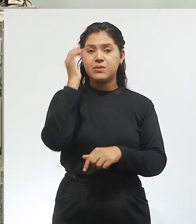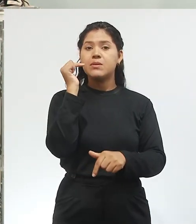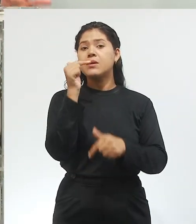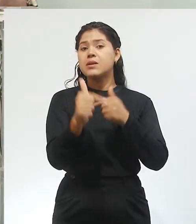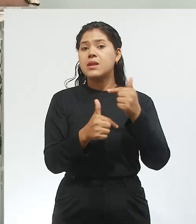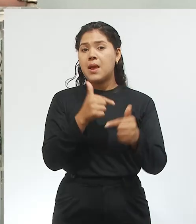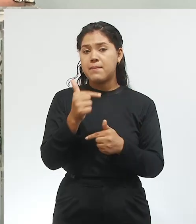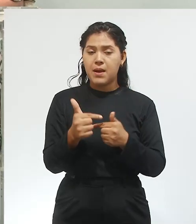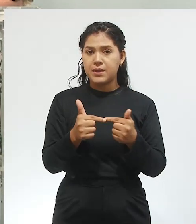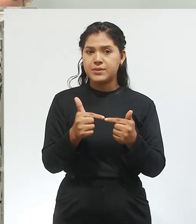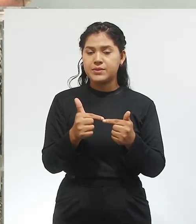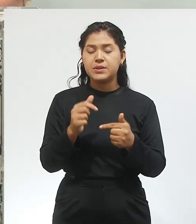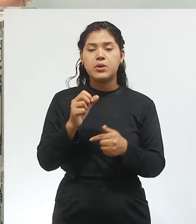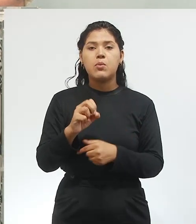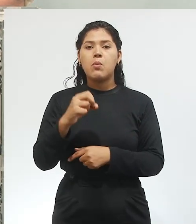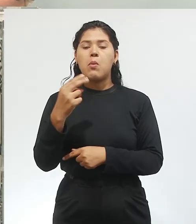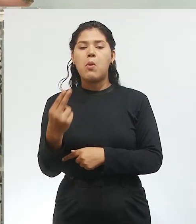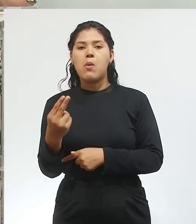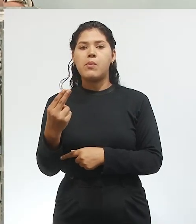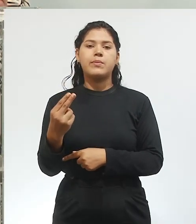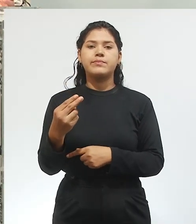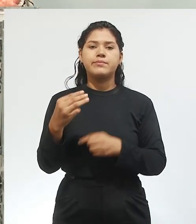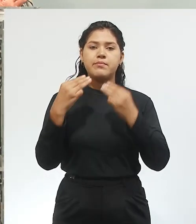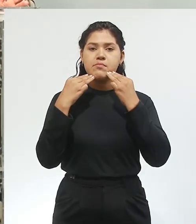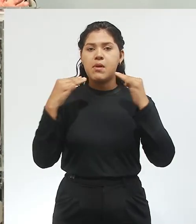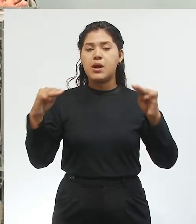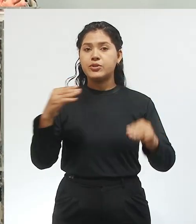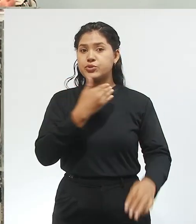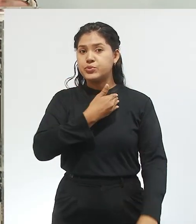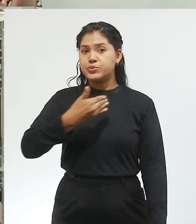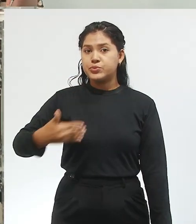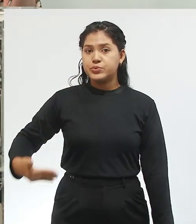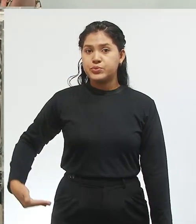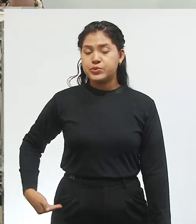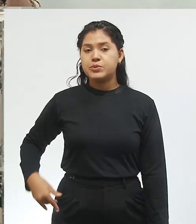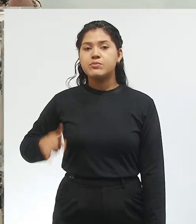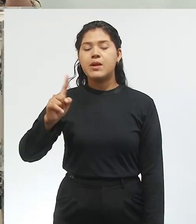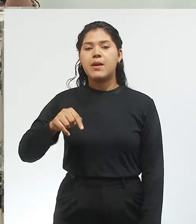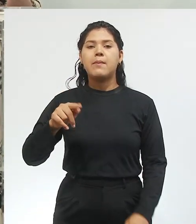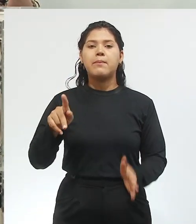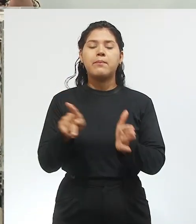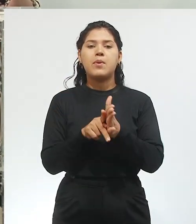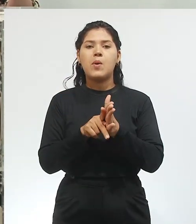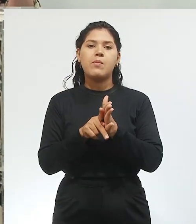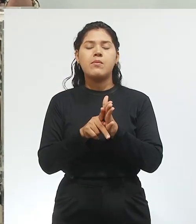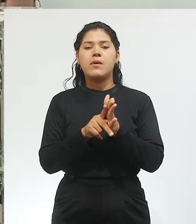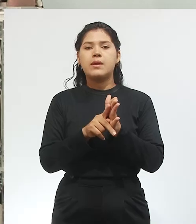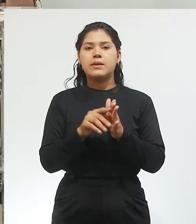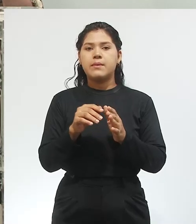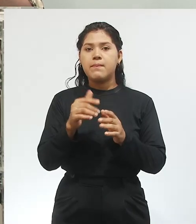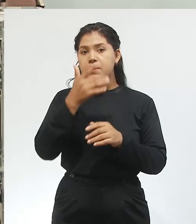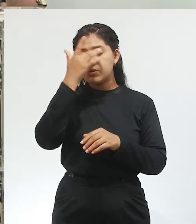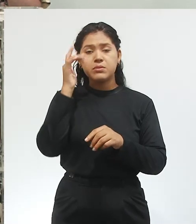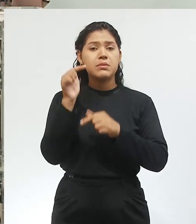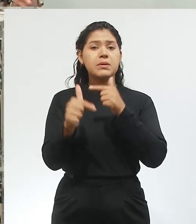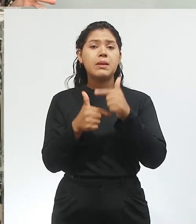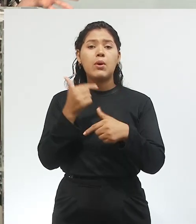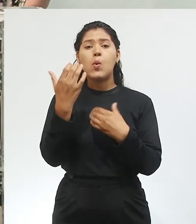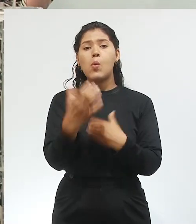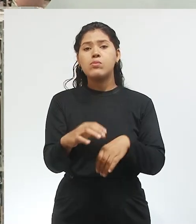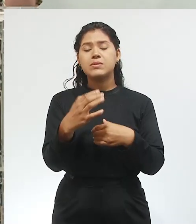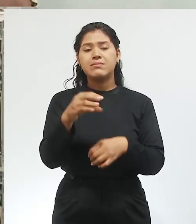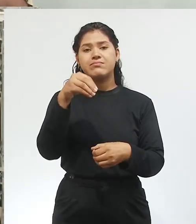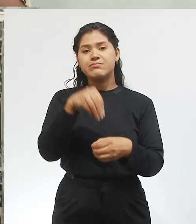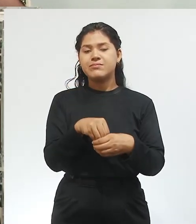de uma empresa. No caso do marketing público, são os servidores, né? Que estratégia eu vou utilizar para que esses servidores estejam